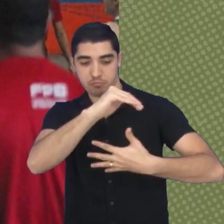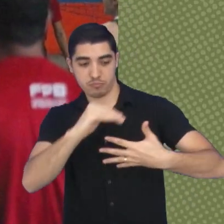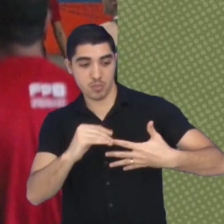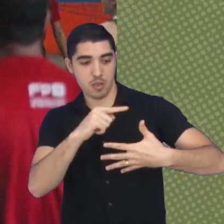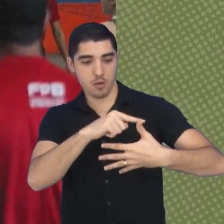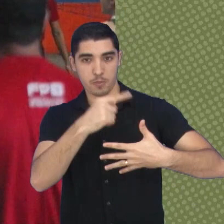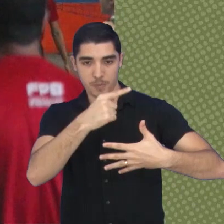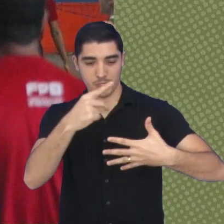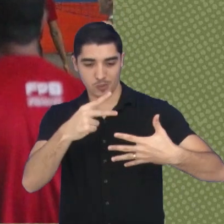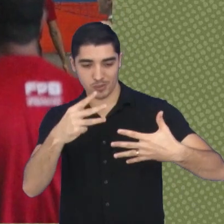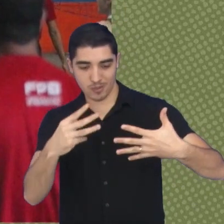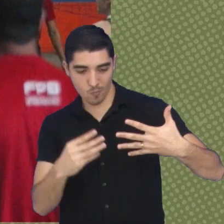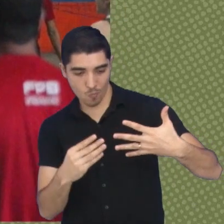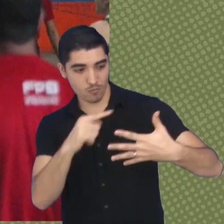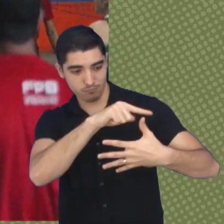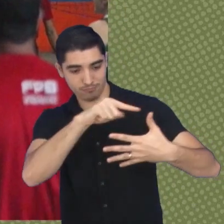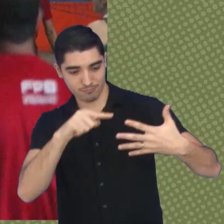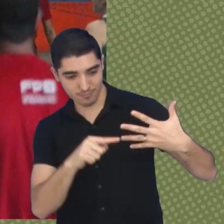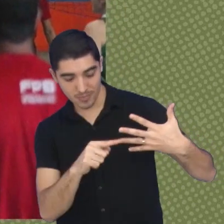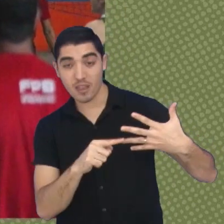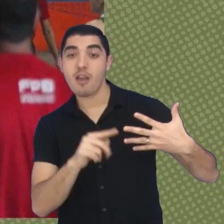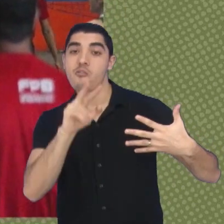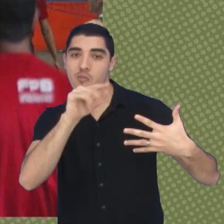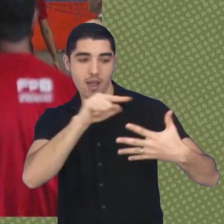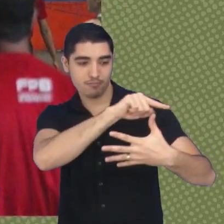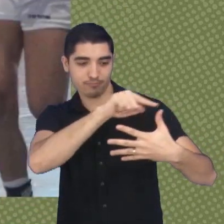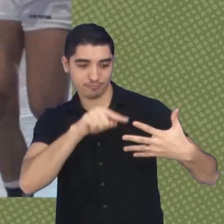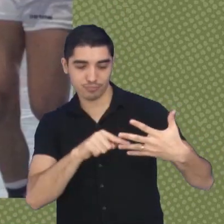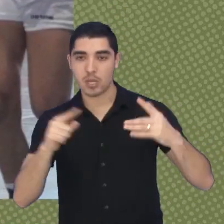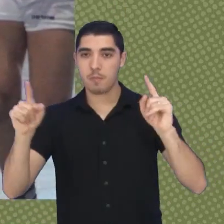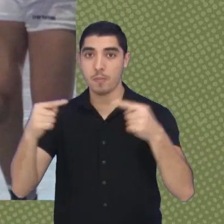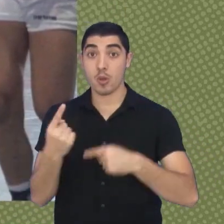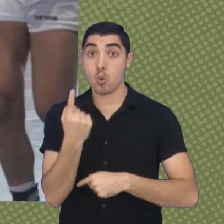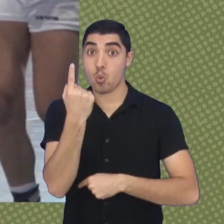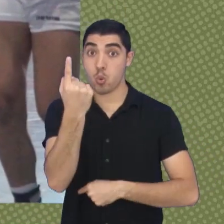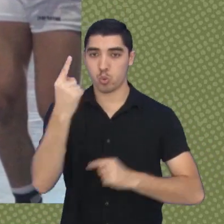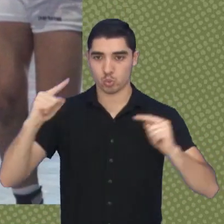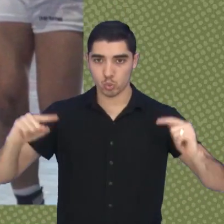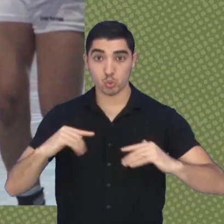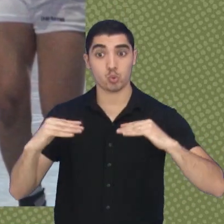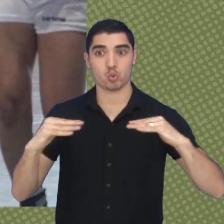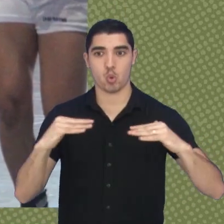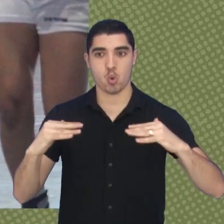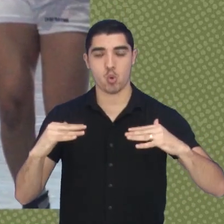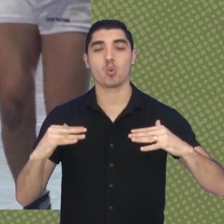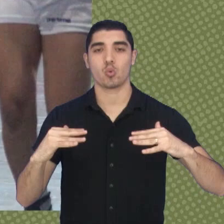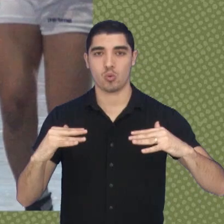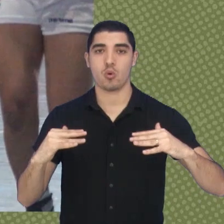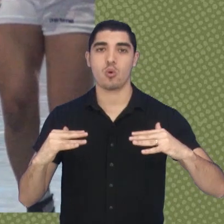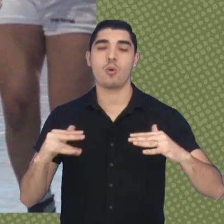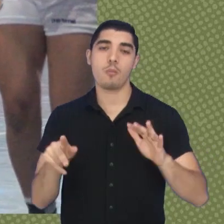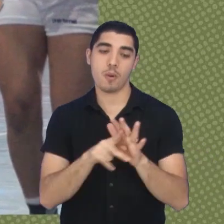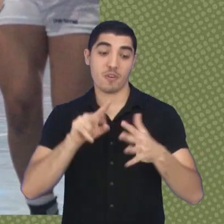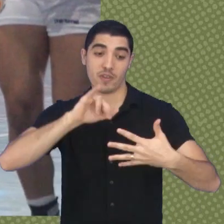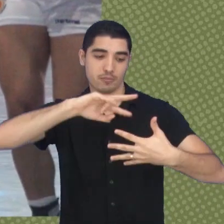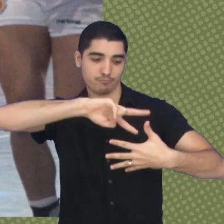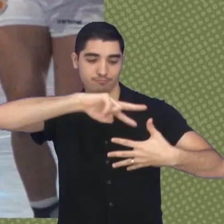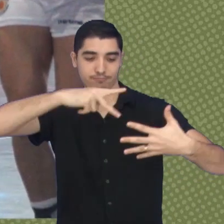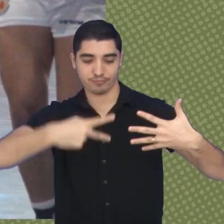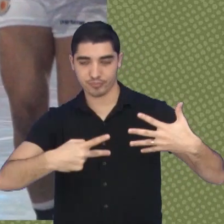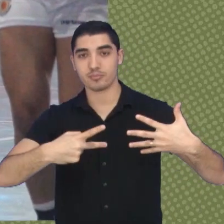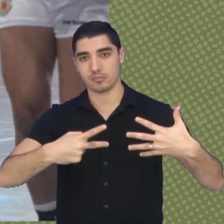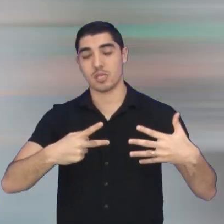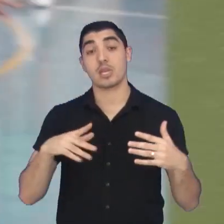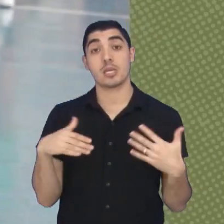4 primeiros colocados e as equipes se enfrentarão em turno único com o mando invertido em relação à primeira fase, mas carregando os